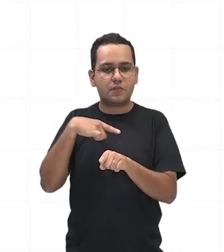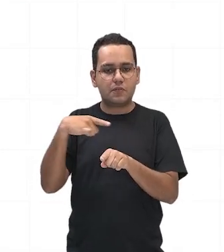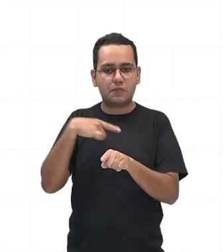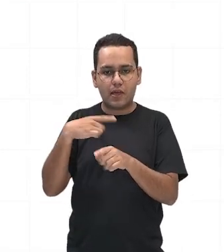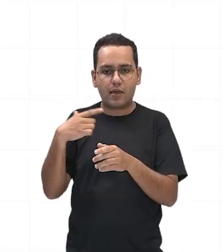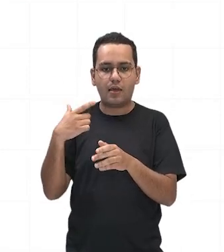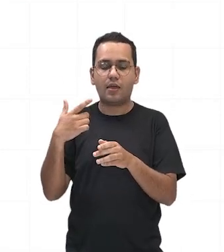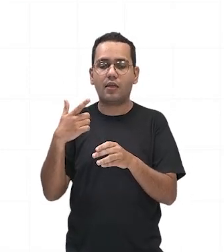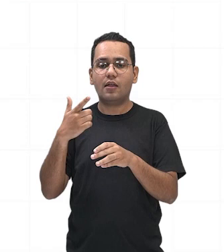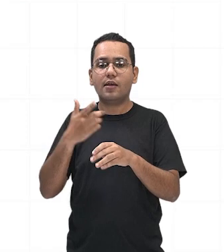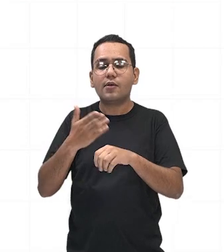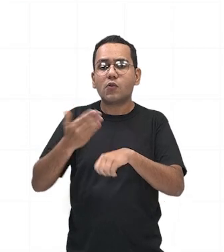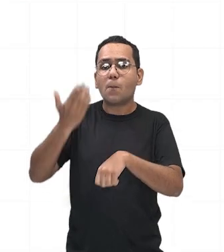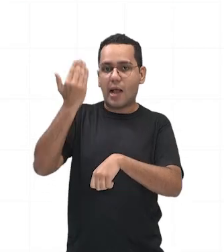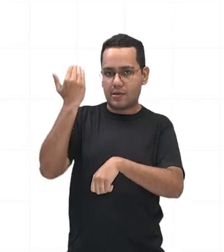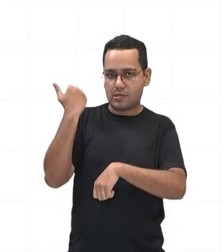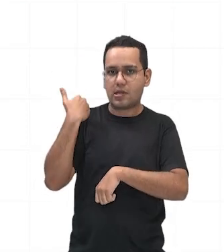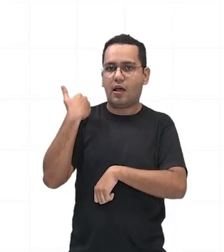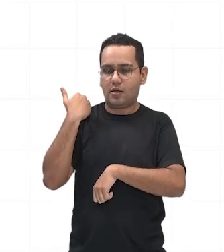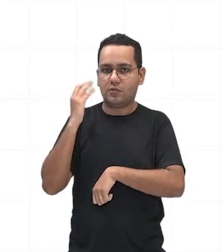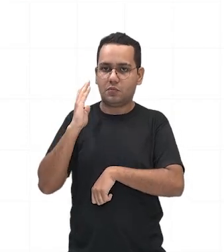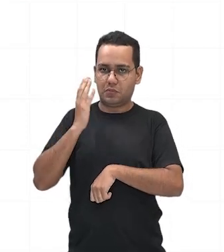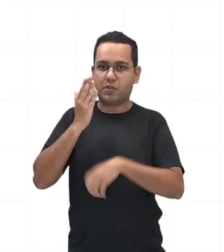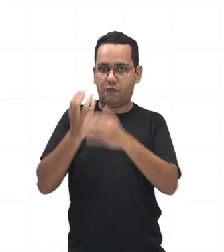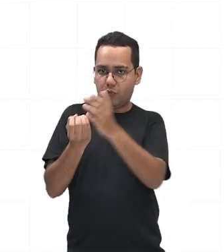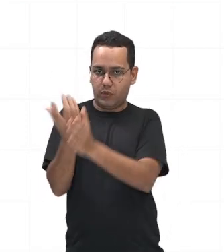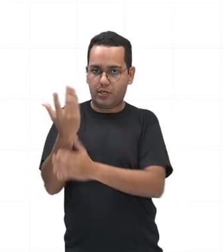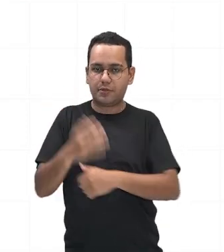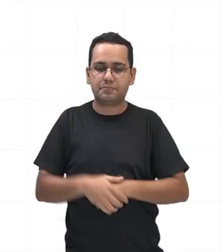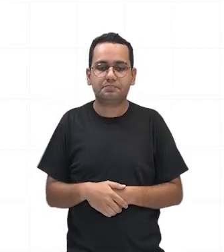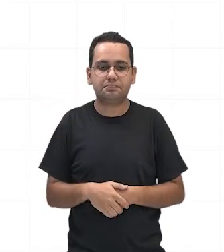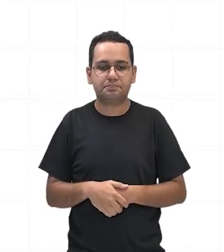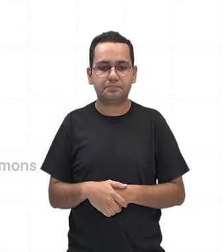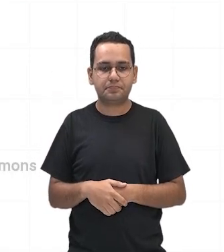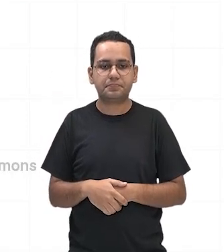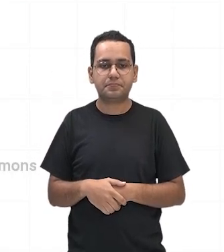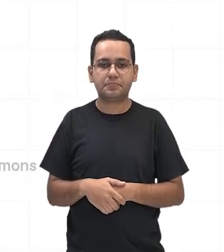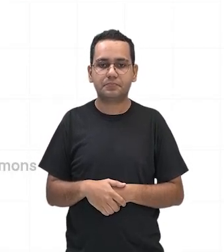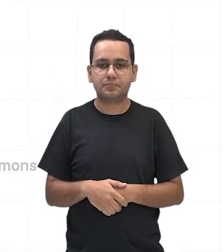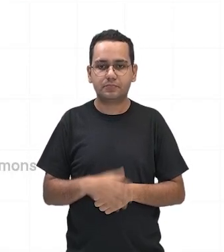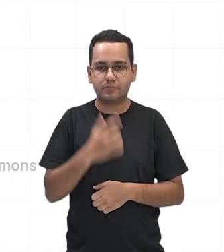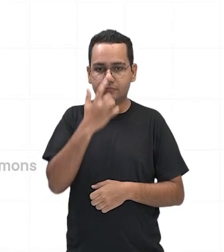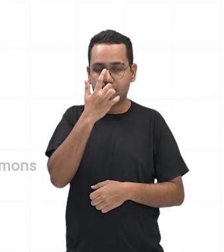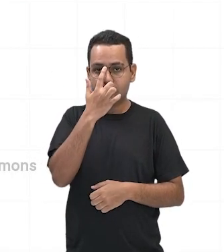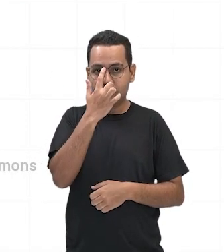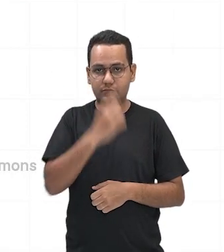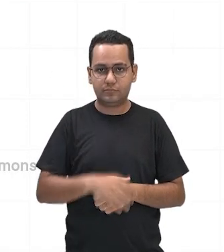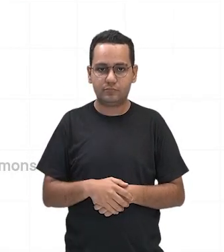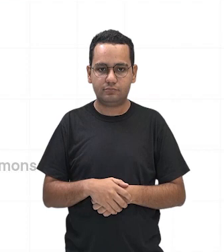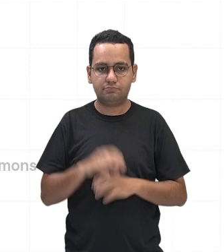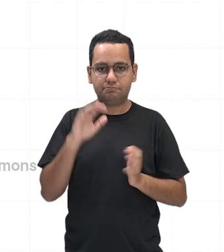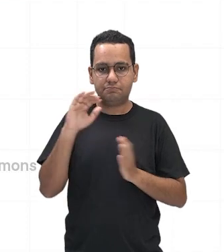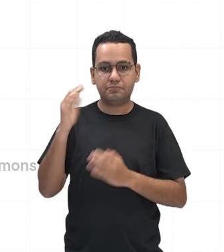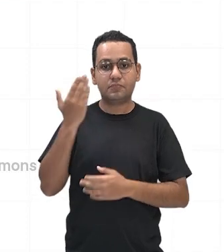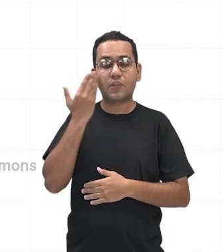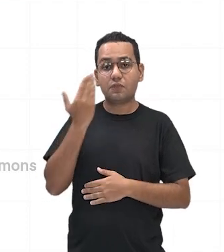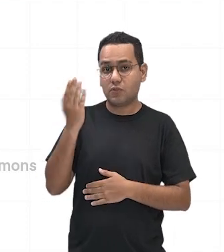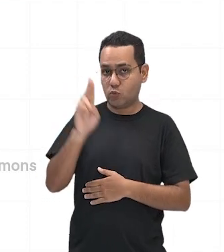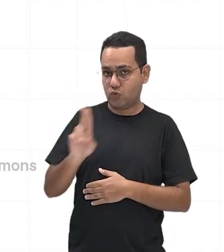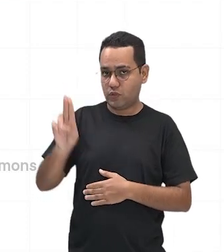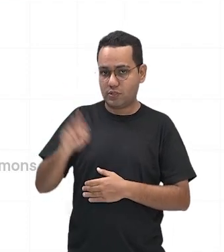mundo medieval. Assim, nós temos, então, acompanha comigo ali, olha as universidades, escolhe a tua